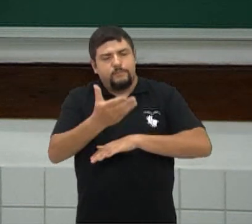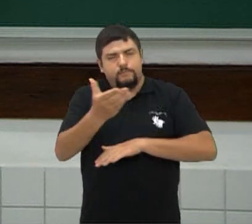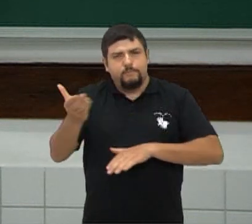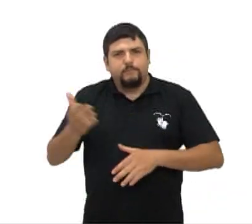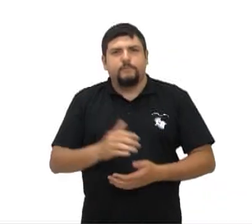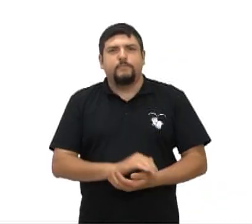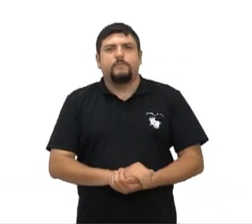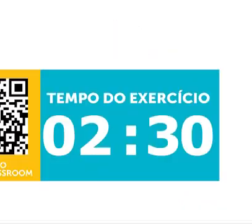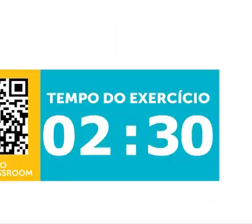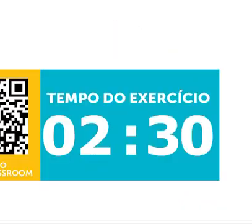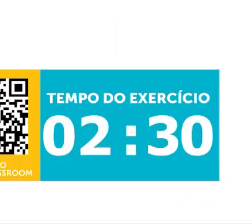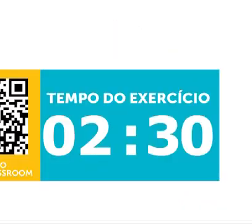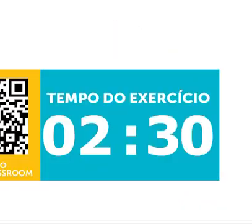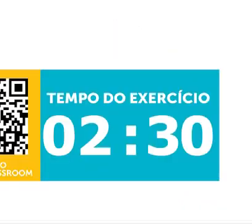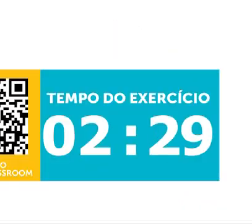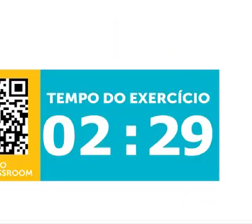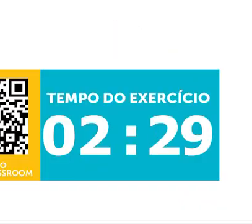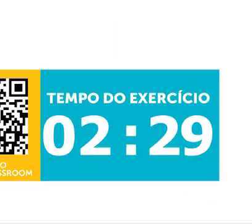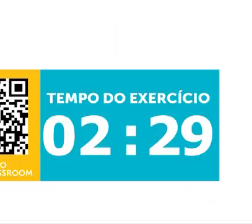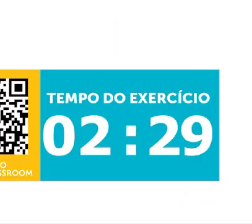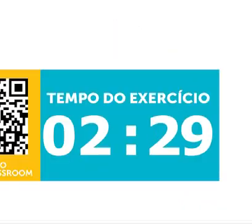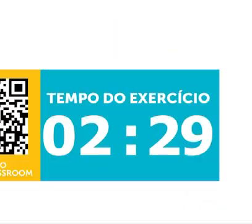vocês.